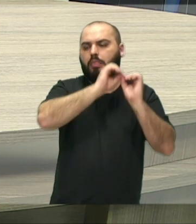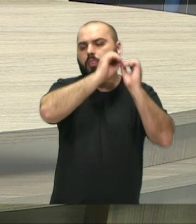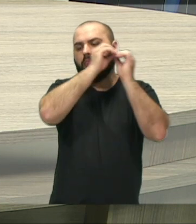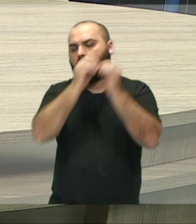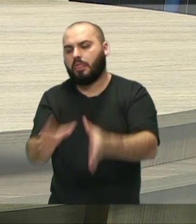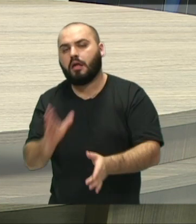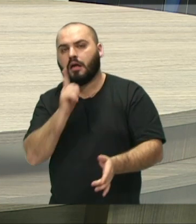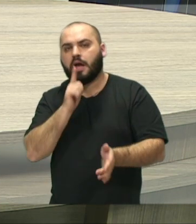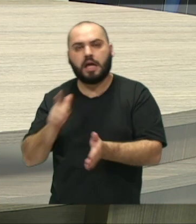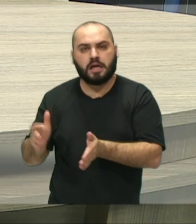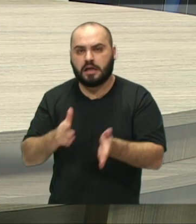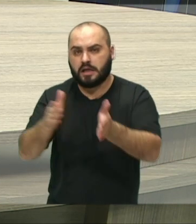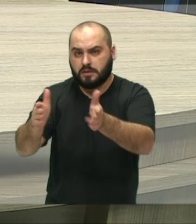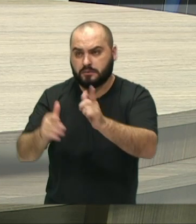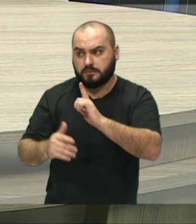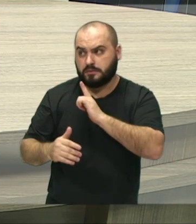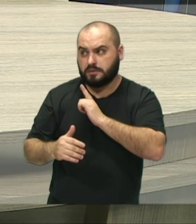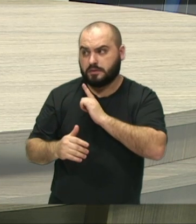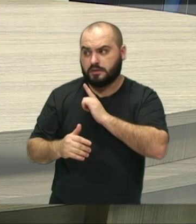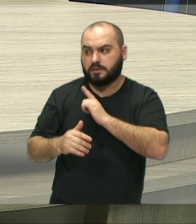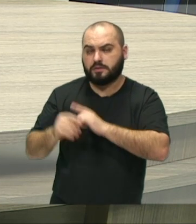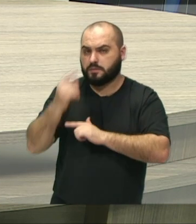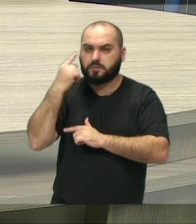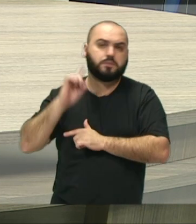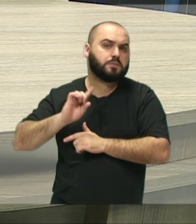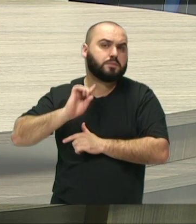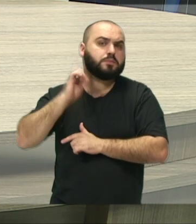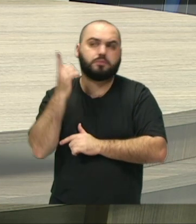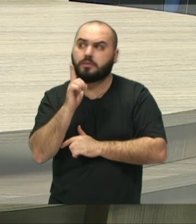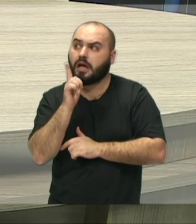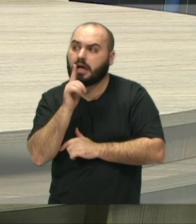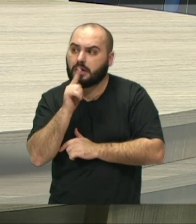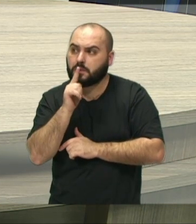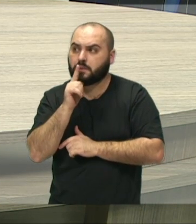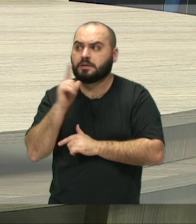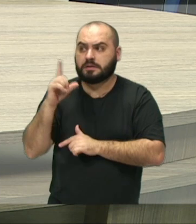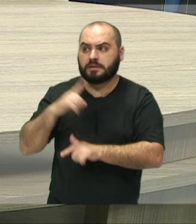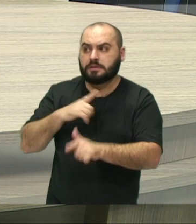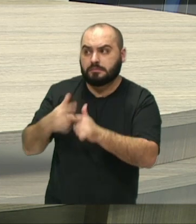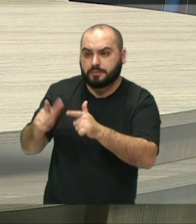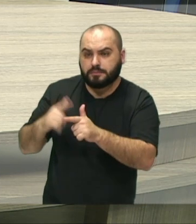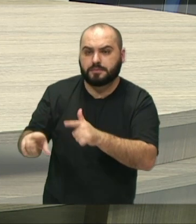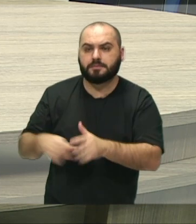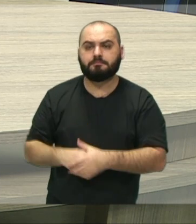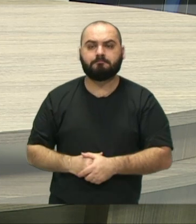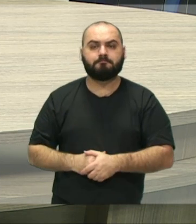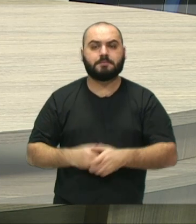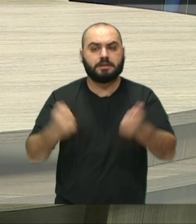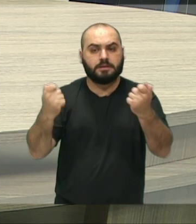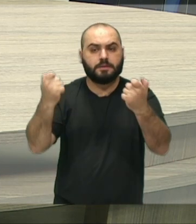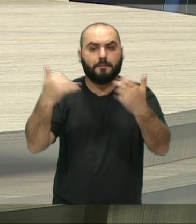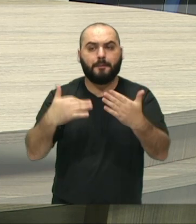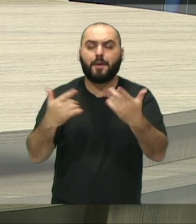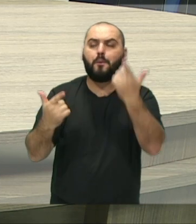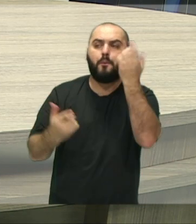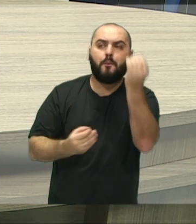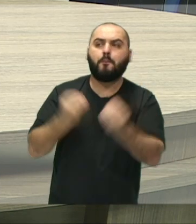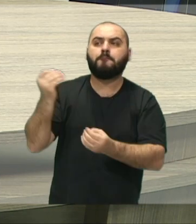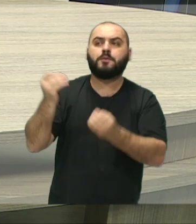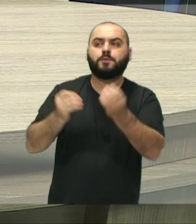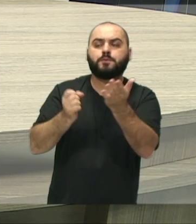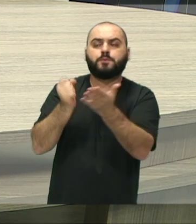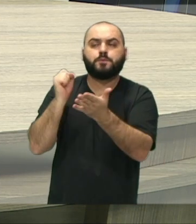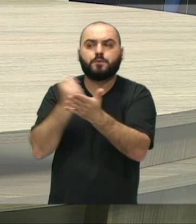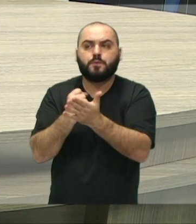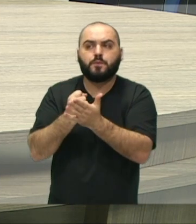tal, que estaria poluindo essa água. Como é que vocês fazem para controle de qualidade